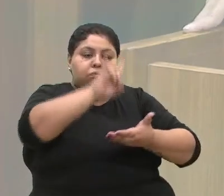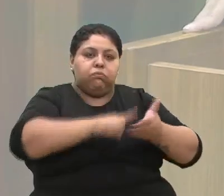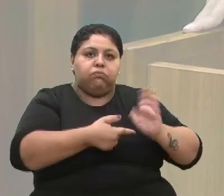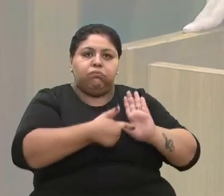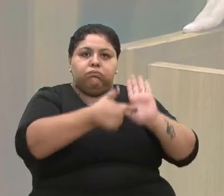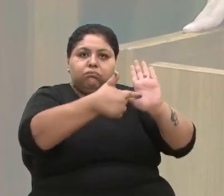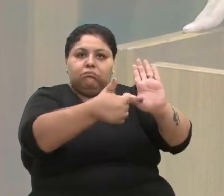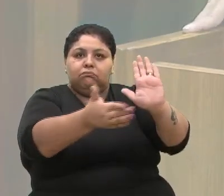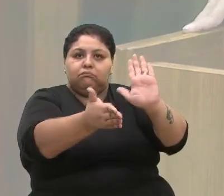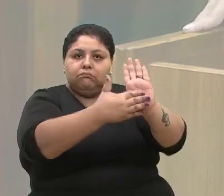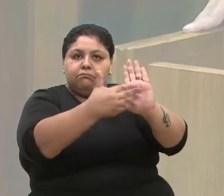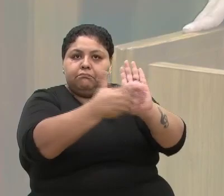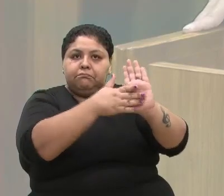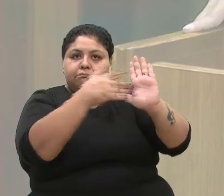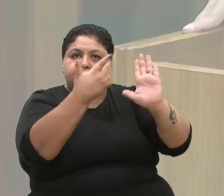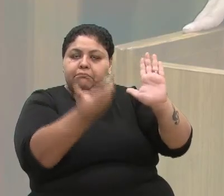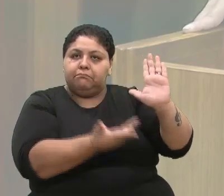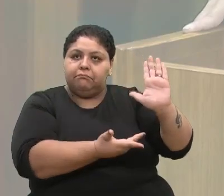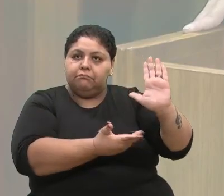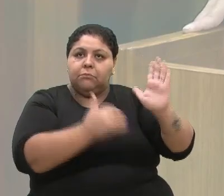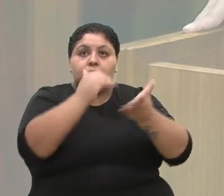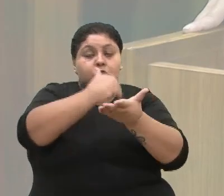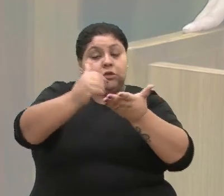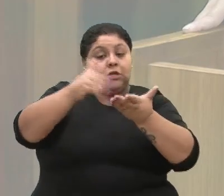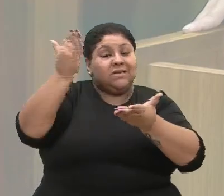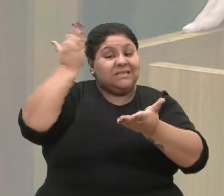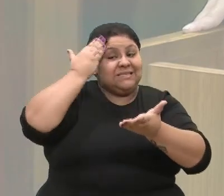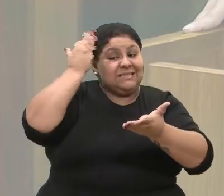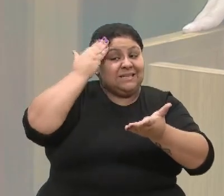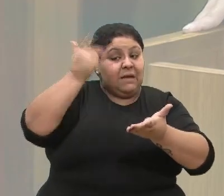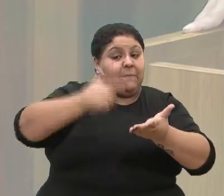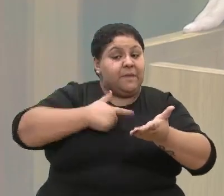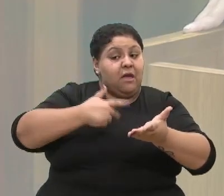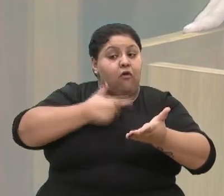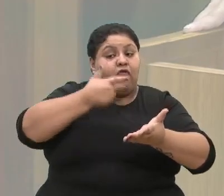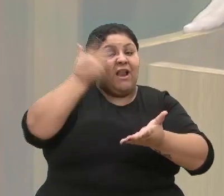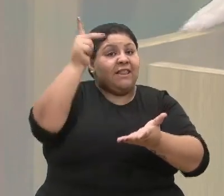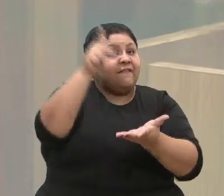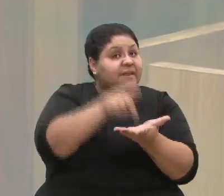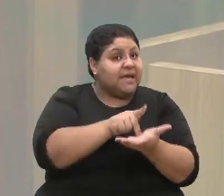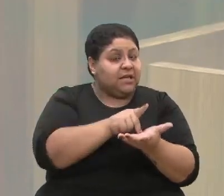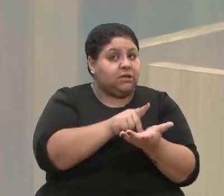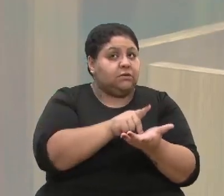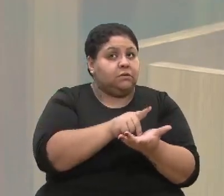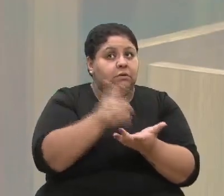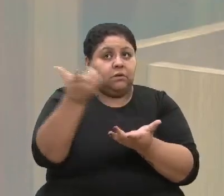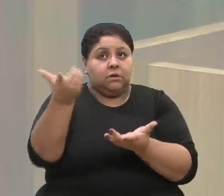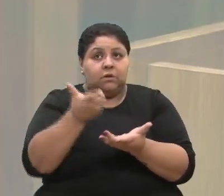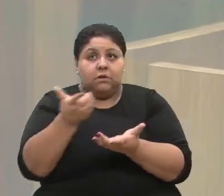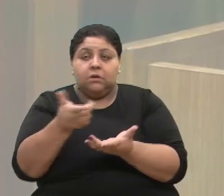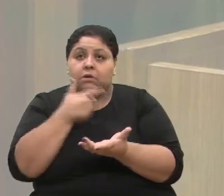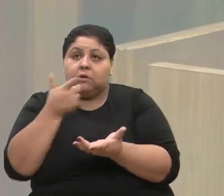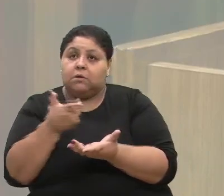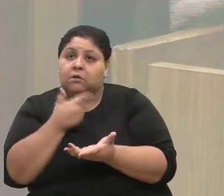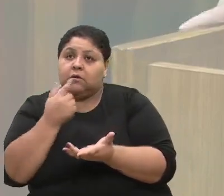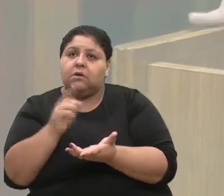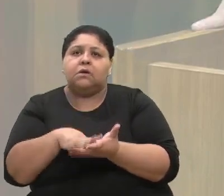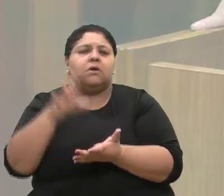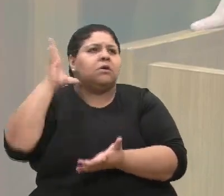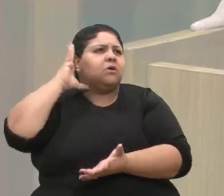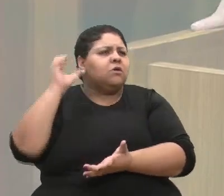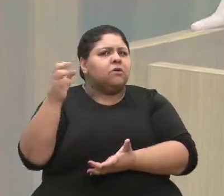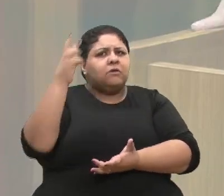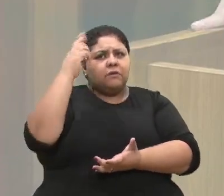Tá? E o secretário sabe que eu estou falando a verdade. Então, eu quero só falar uma coisa. Uma vez eu ouvi aqui o